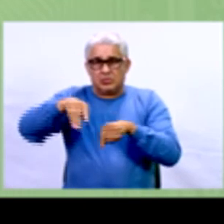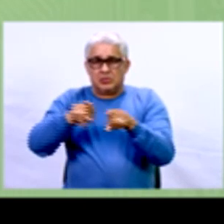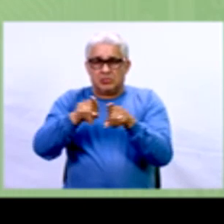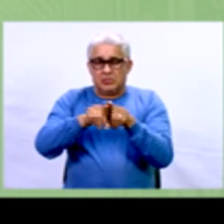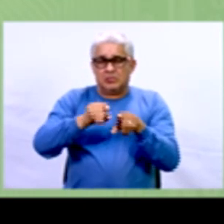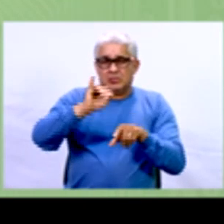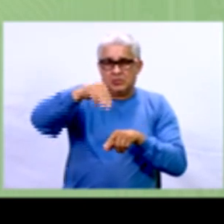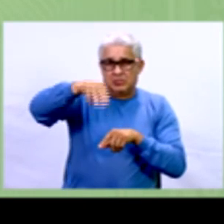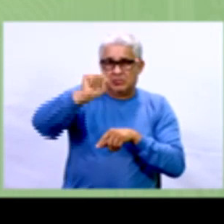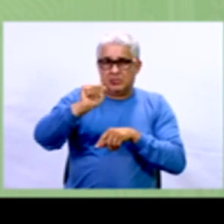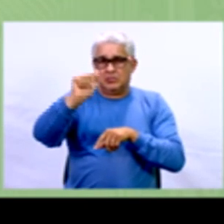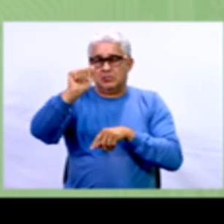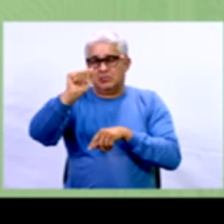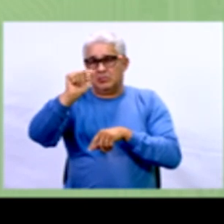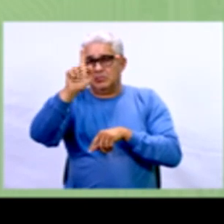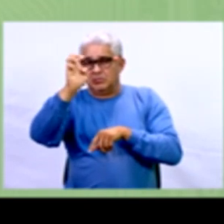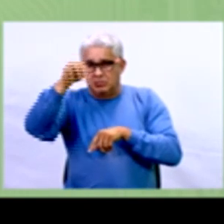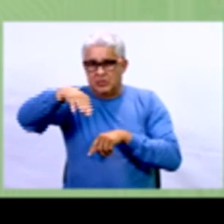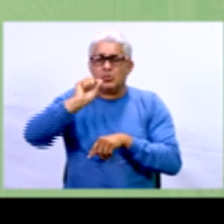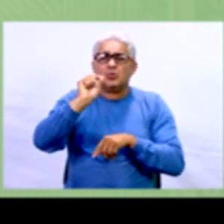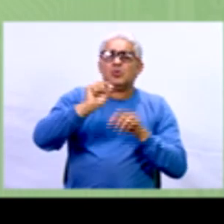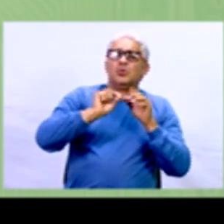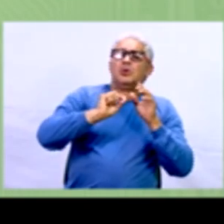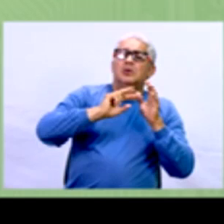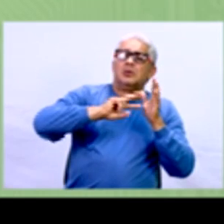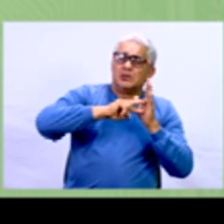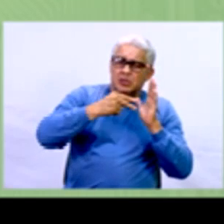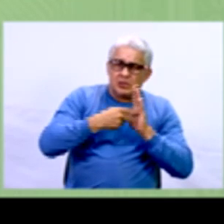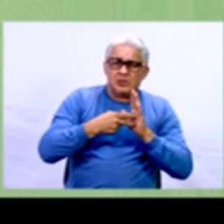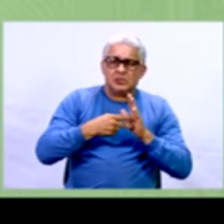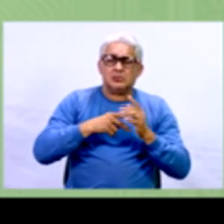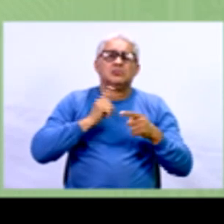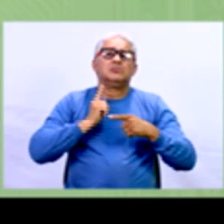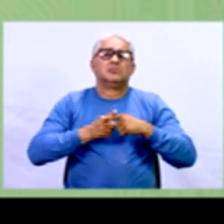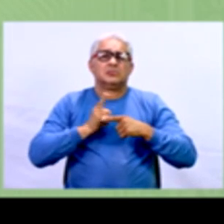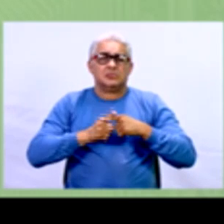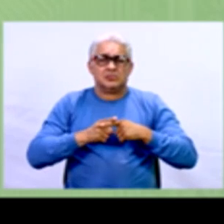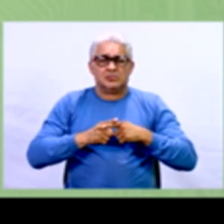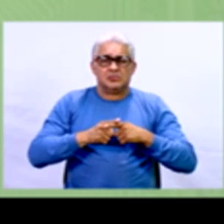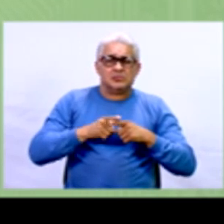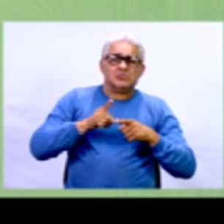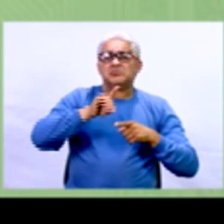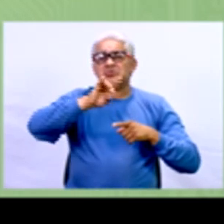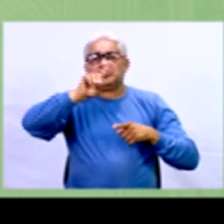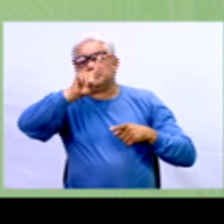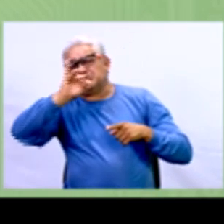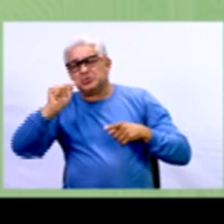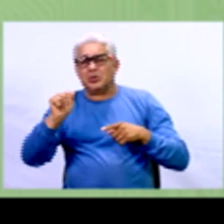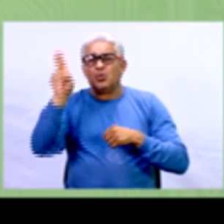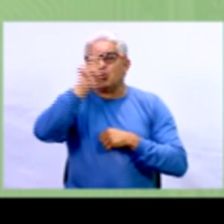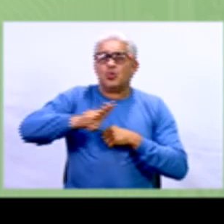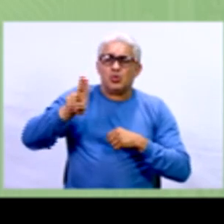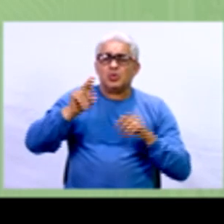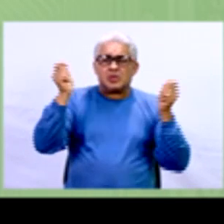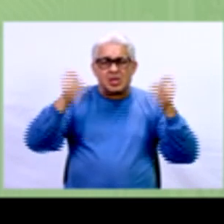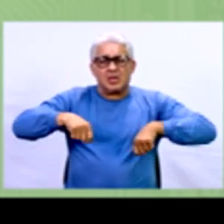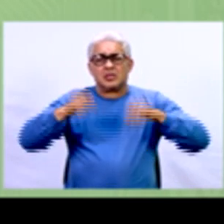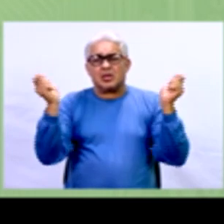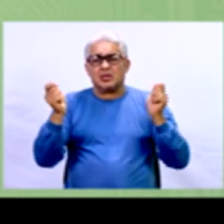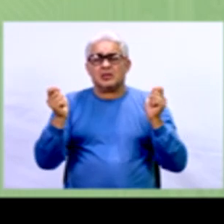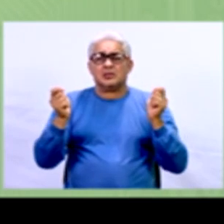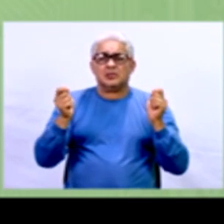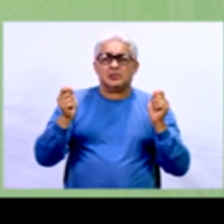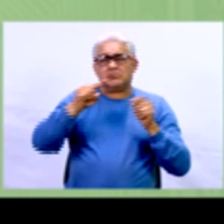que significa tudo isso? Qual a finalidade? Quando e como utilizar esses recursos